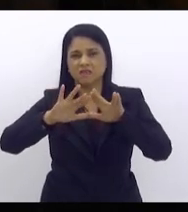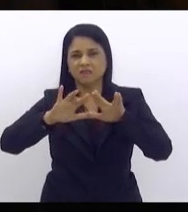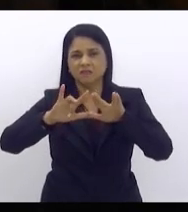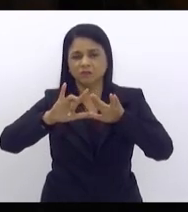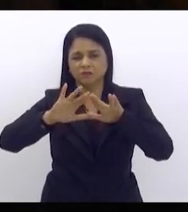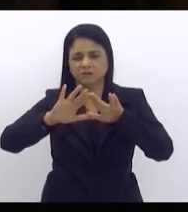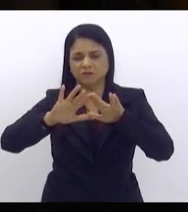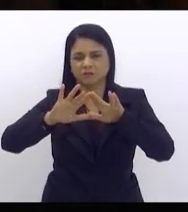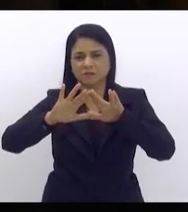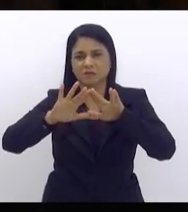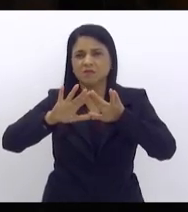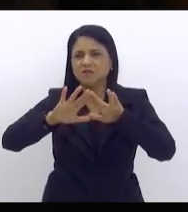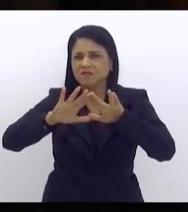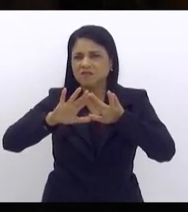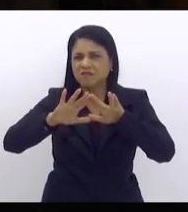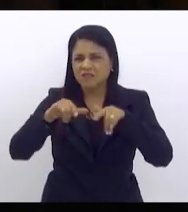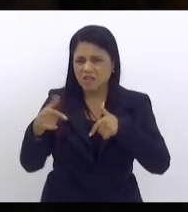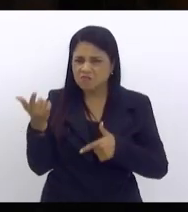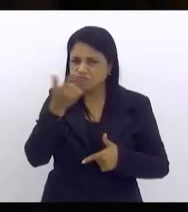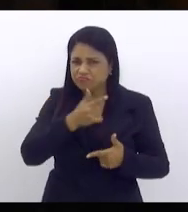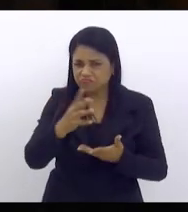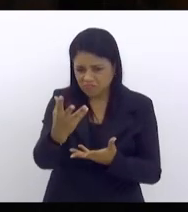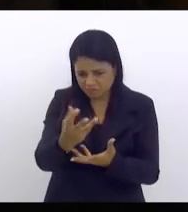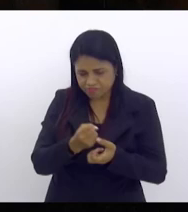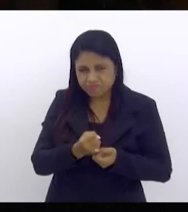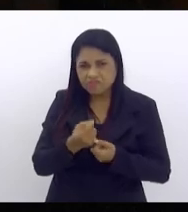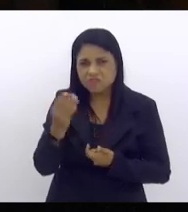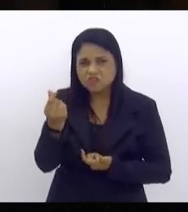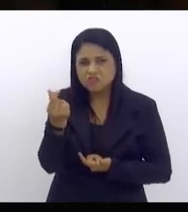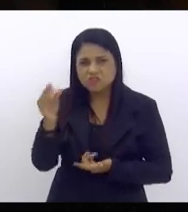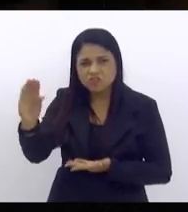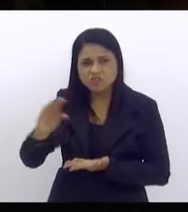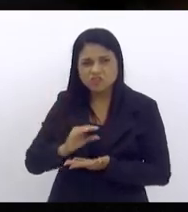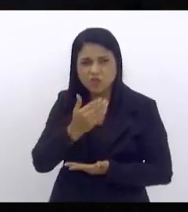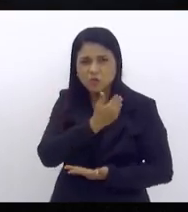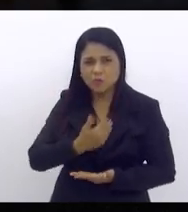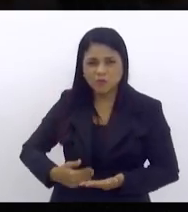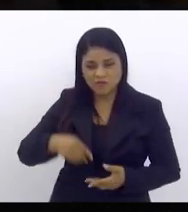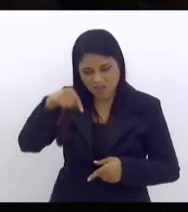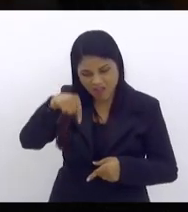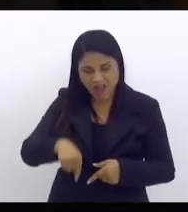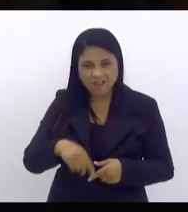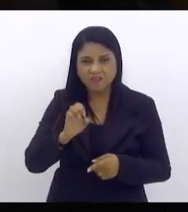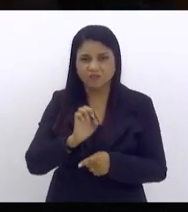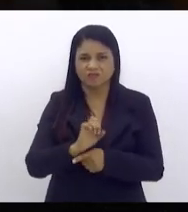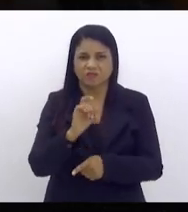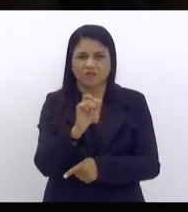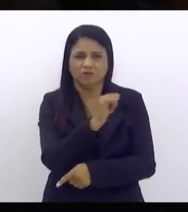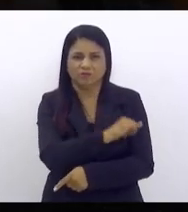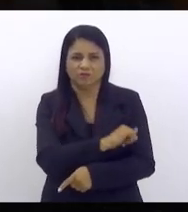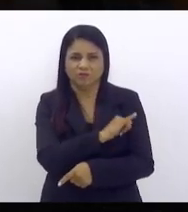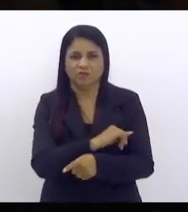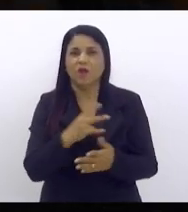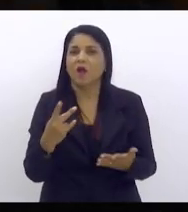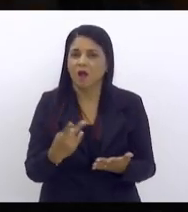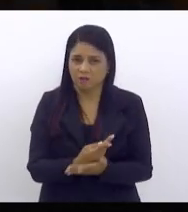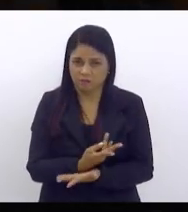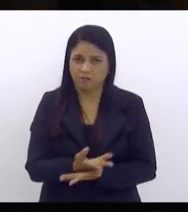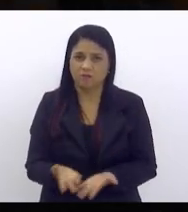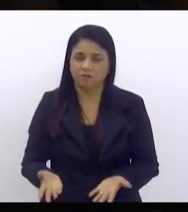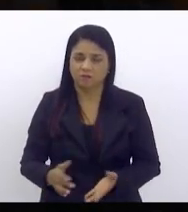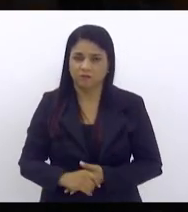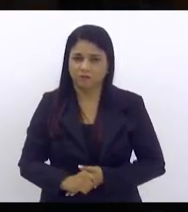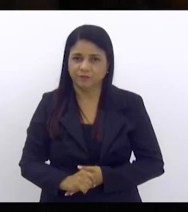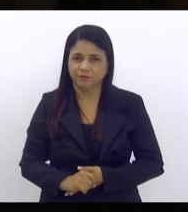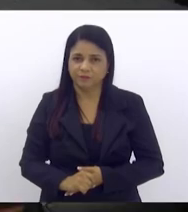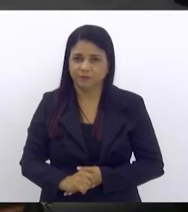público, é inadmissível. E aconteceu aqui no estado do Rio de Janeiro. Concedo a parte a Vossa Excelência.